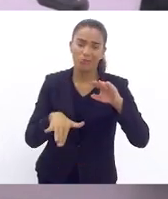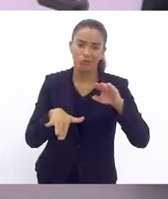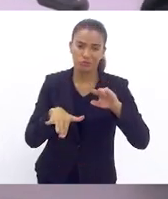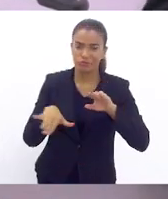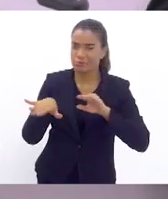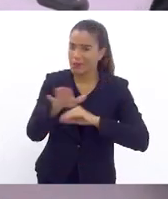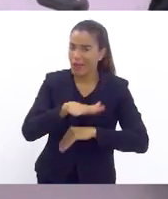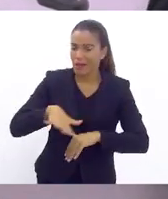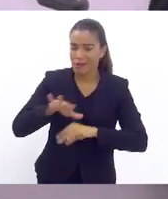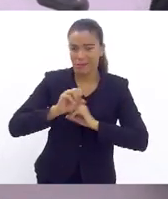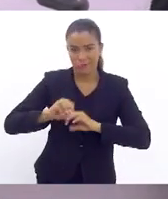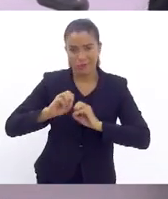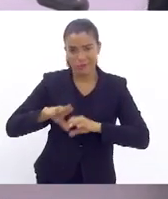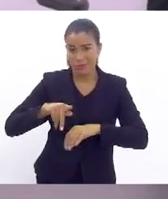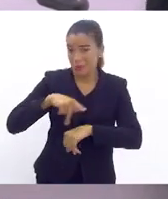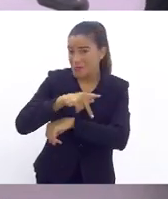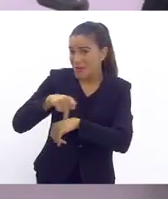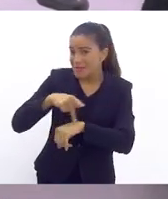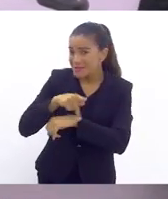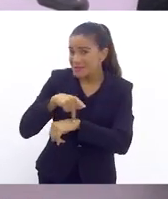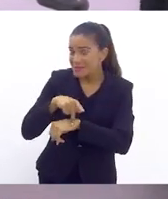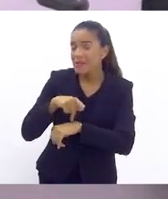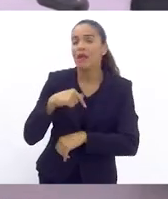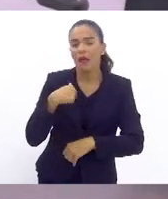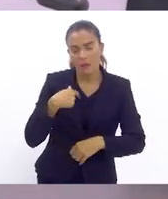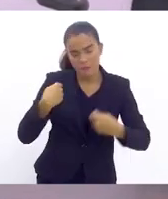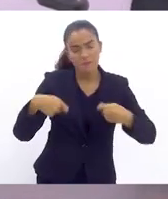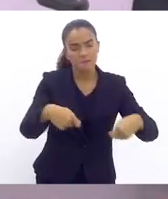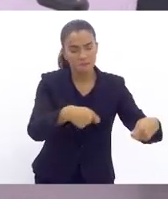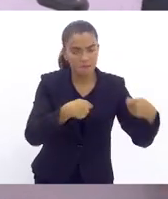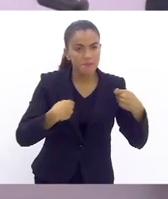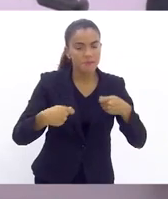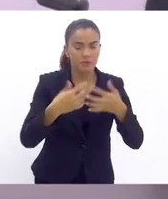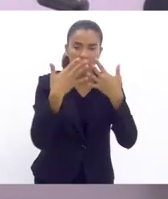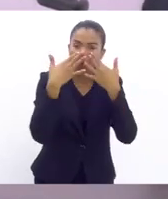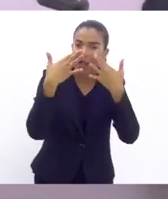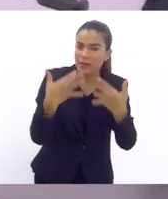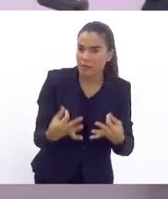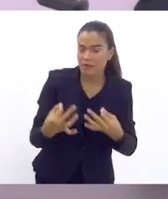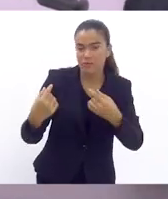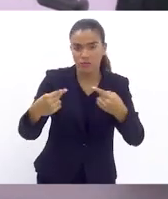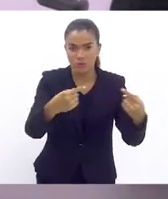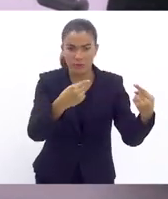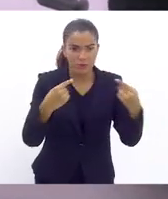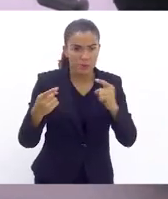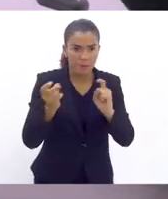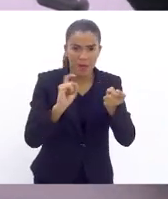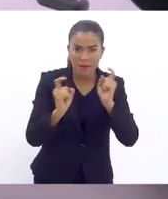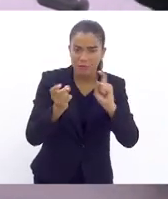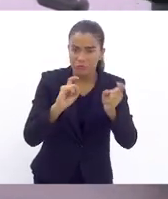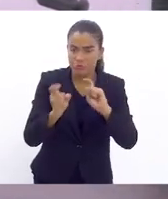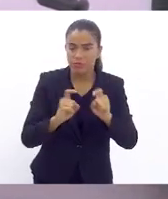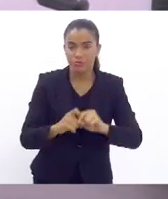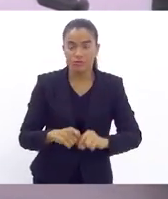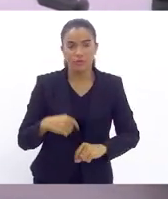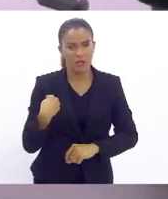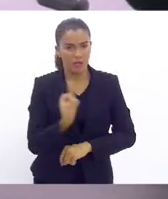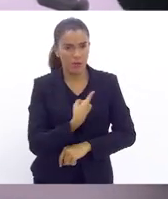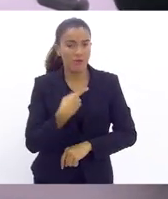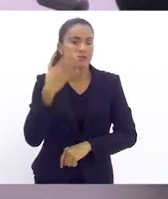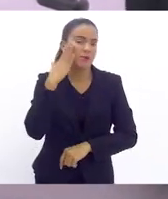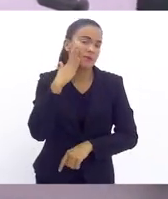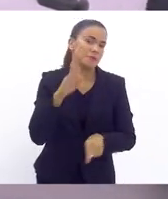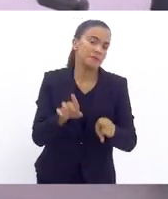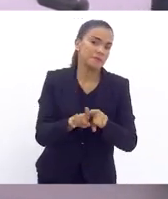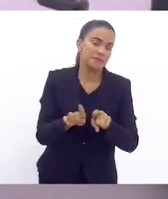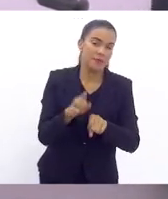de Educação do nosso país é uma coisa que a gente precisa estar muito atento nesse debate é a gente sabe da